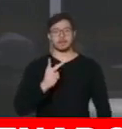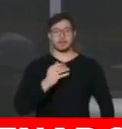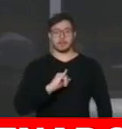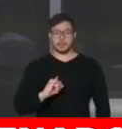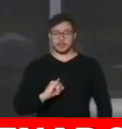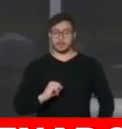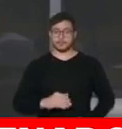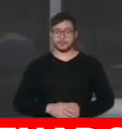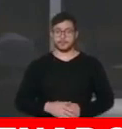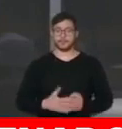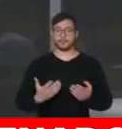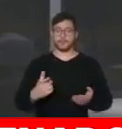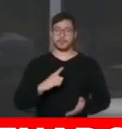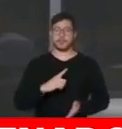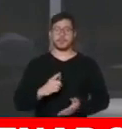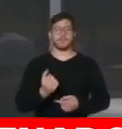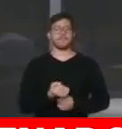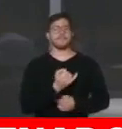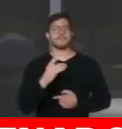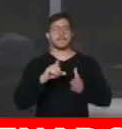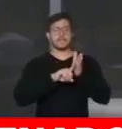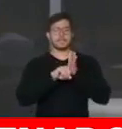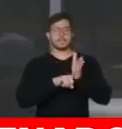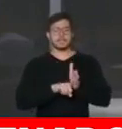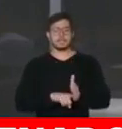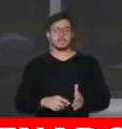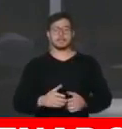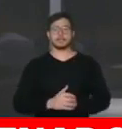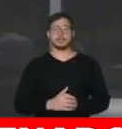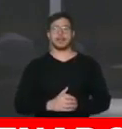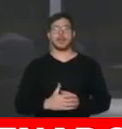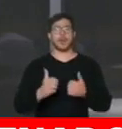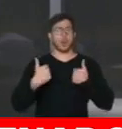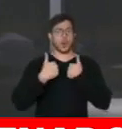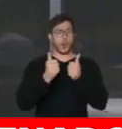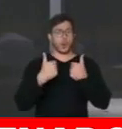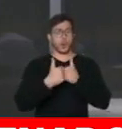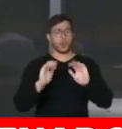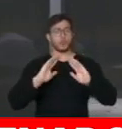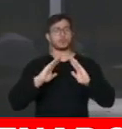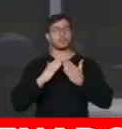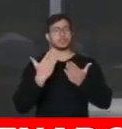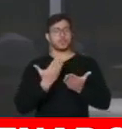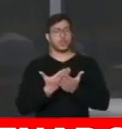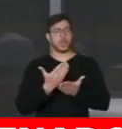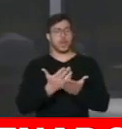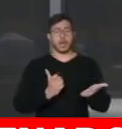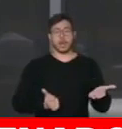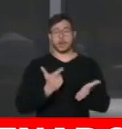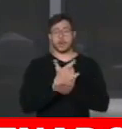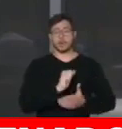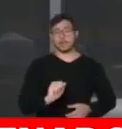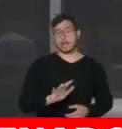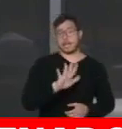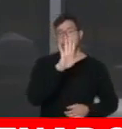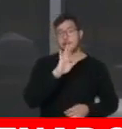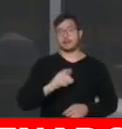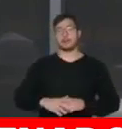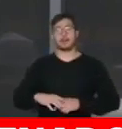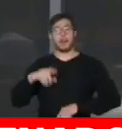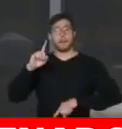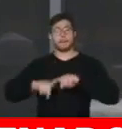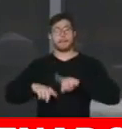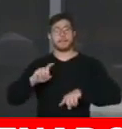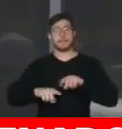muitas. Superfaturamento de ônibus escolares, material de kit robótica em escolas que não têm